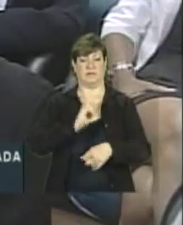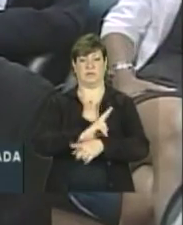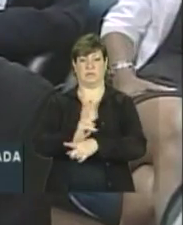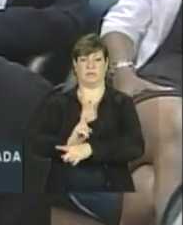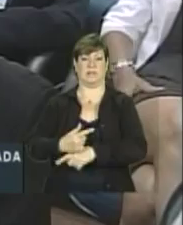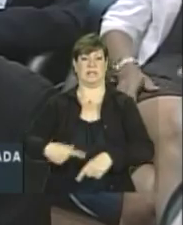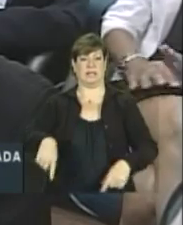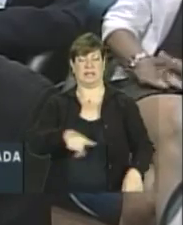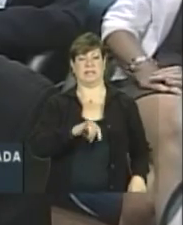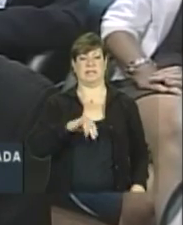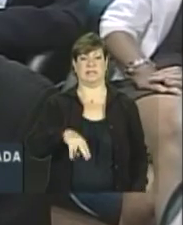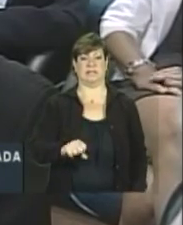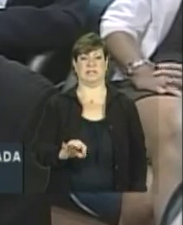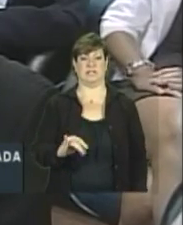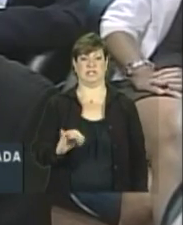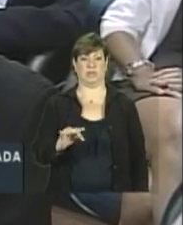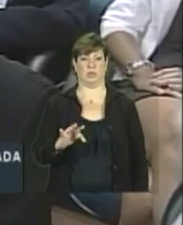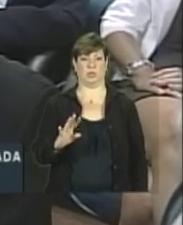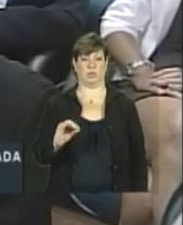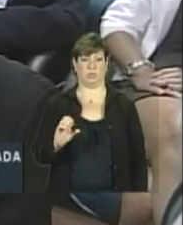desses institutos.